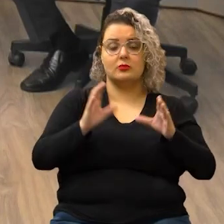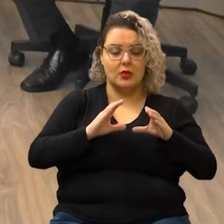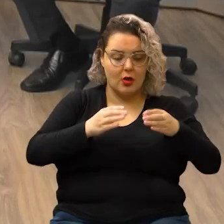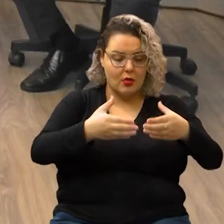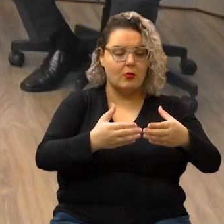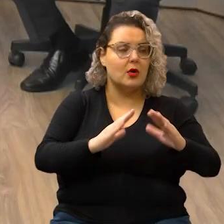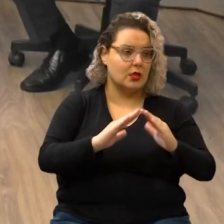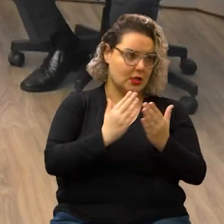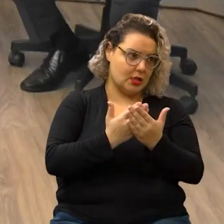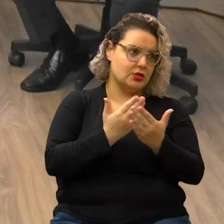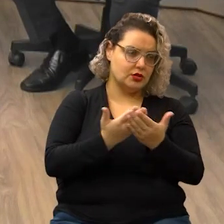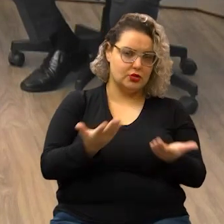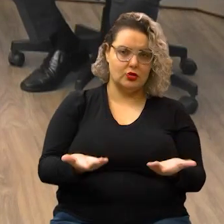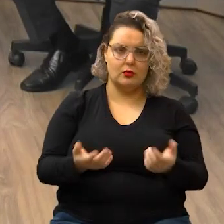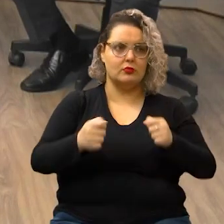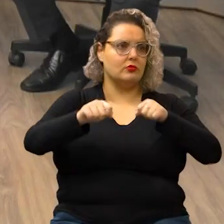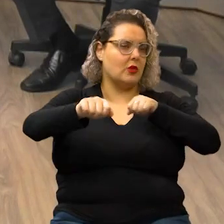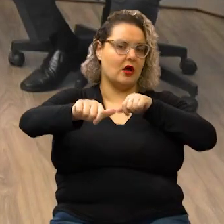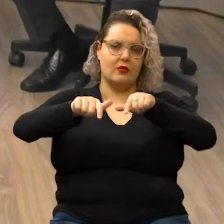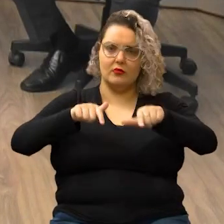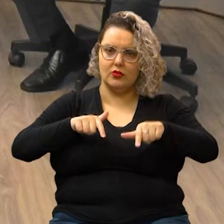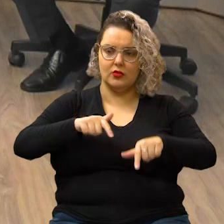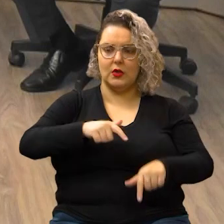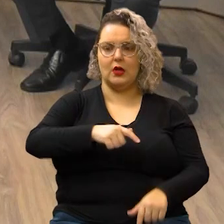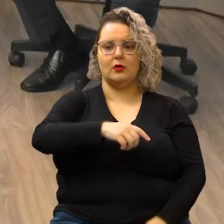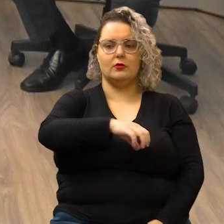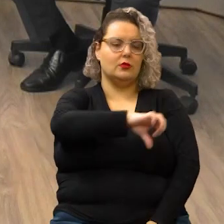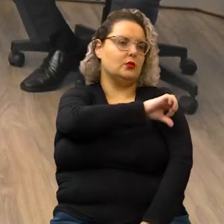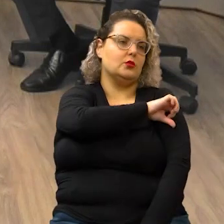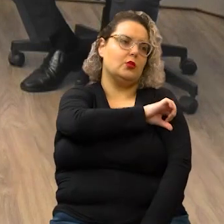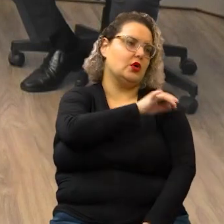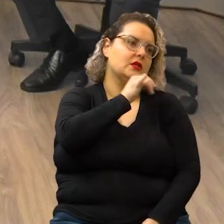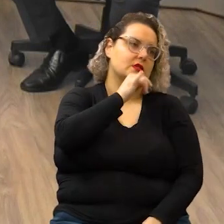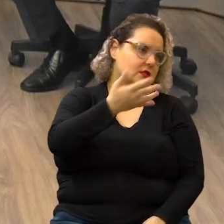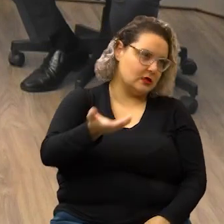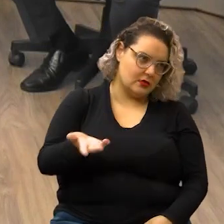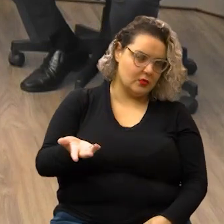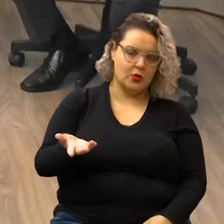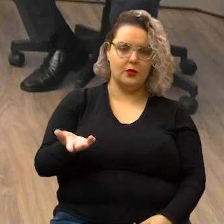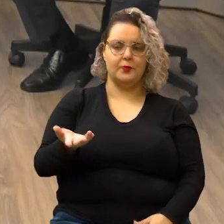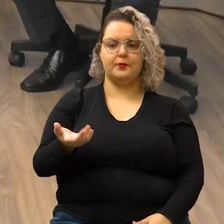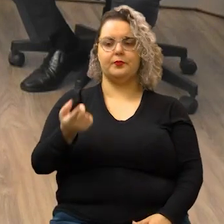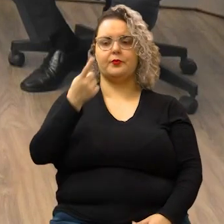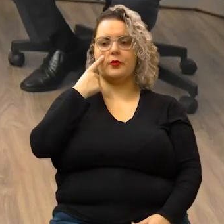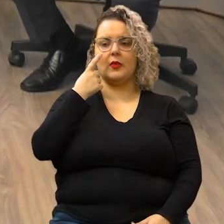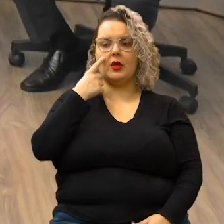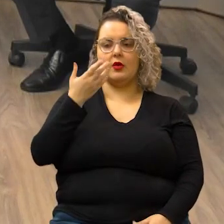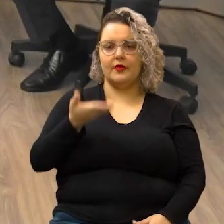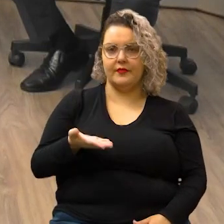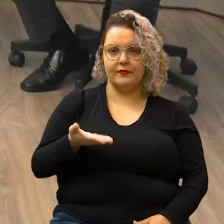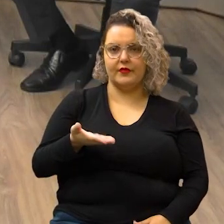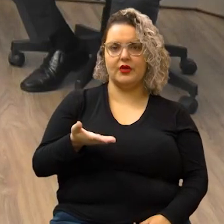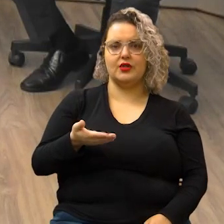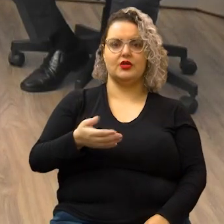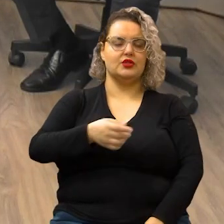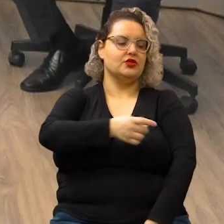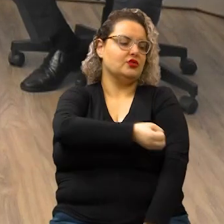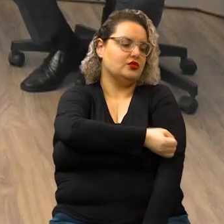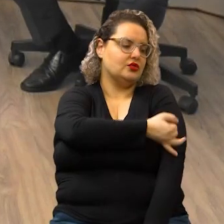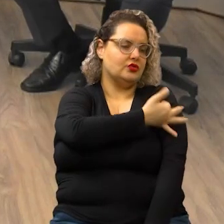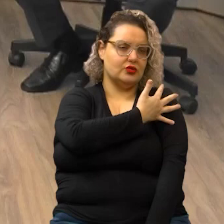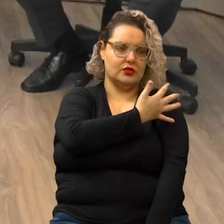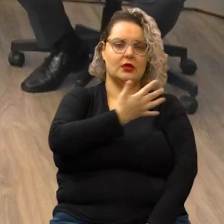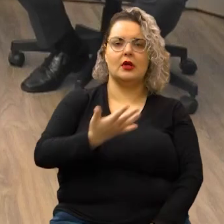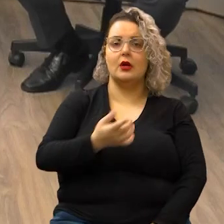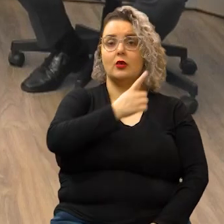escolar, por exemplo, uma formatura do ensino do 9º ano, por exemplo, né? Eu vi aqui de ensino médio. Quando